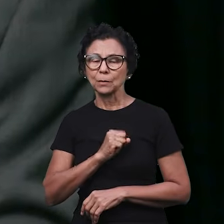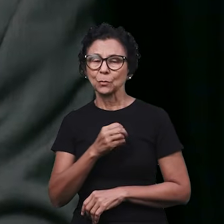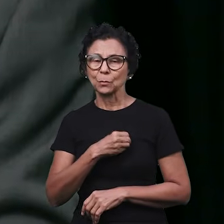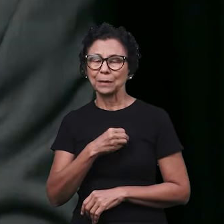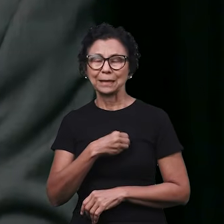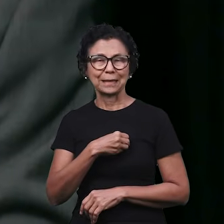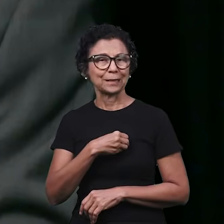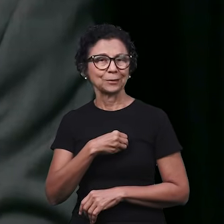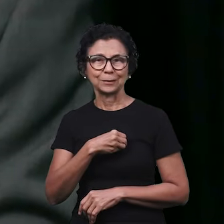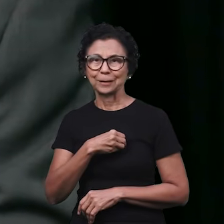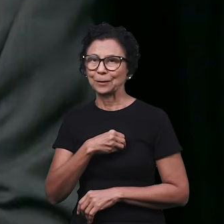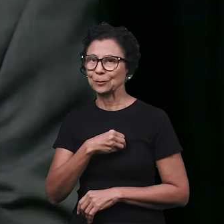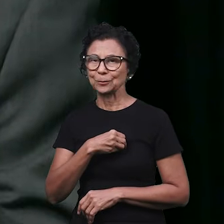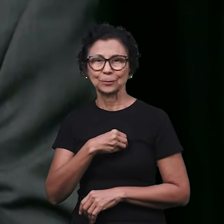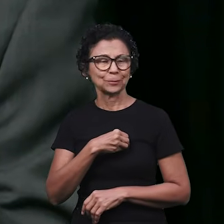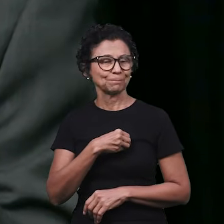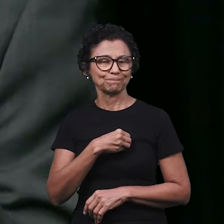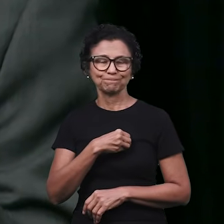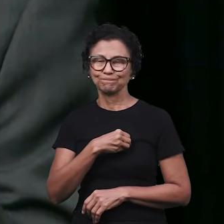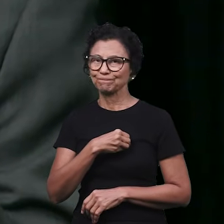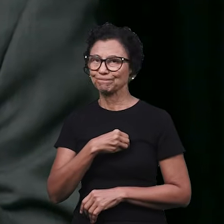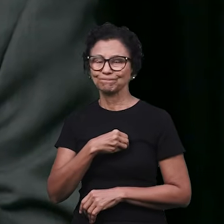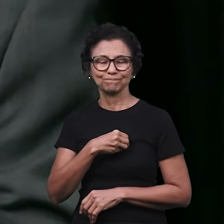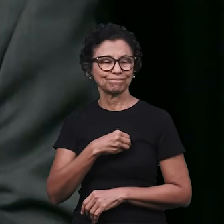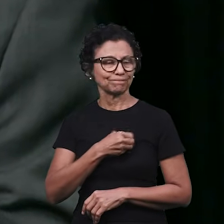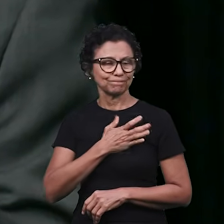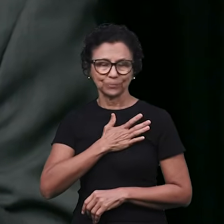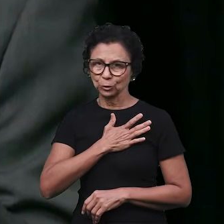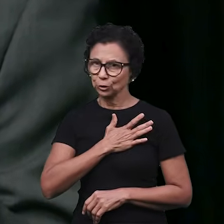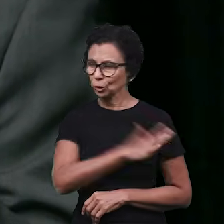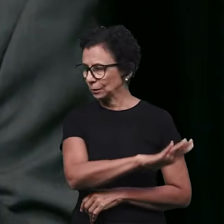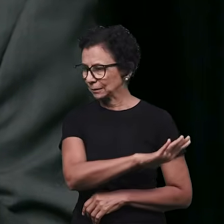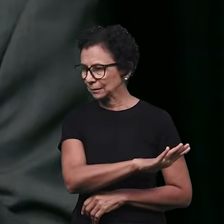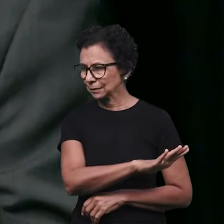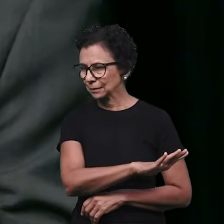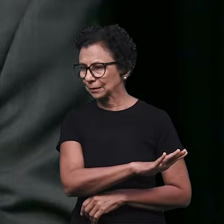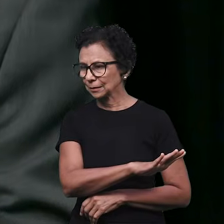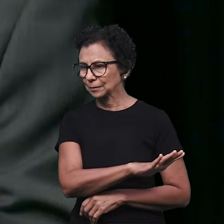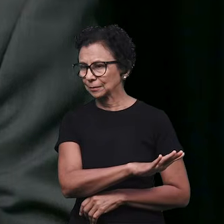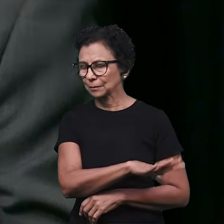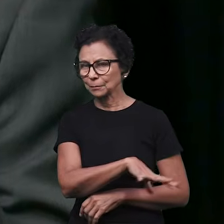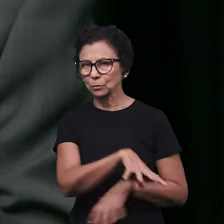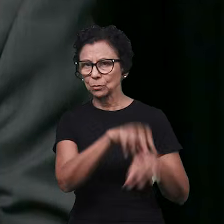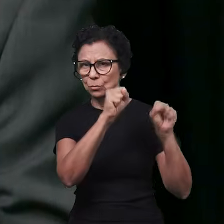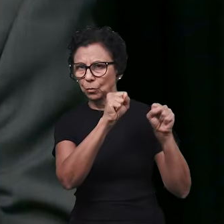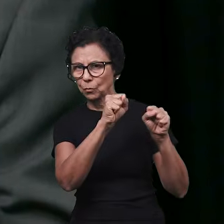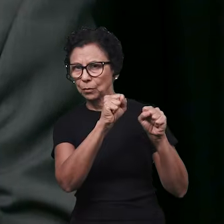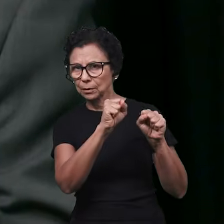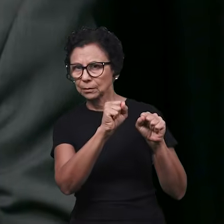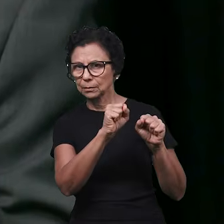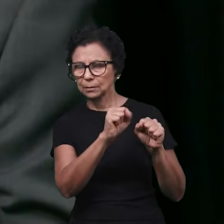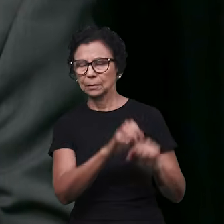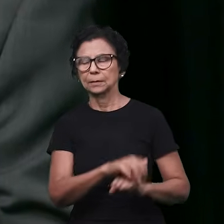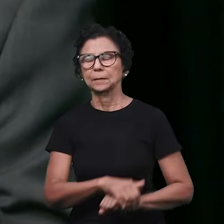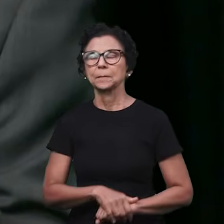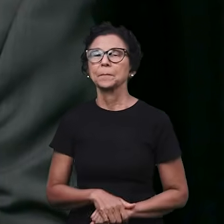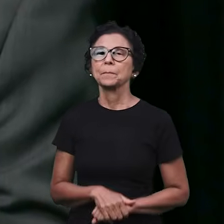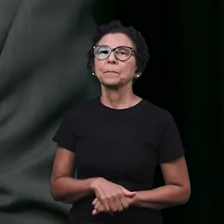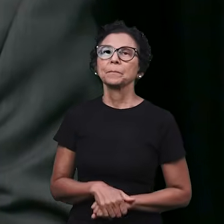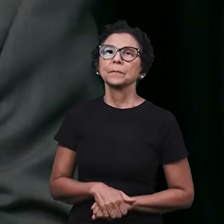pecado. Então, até o leproso, e você vai ver na Bíblia, cura de leproso. Deus é misericórdia, Deus é amor.